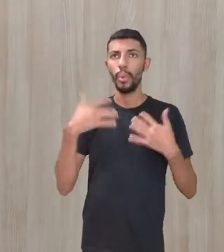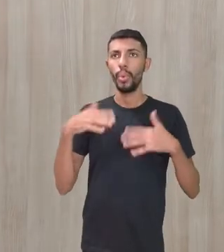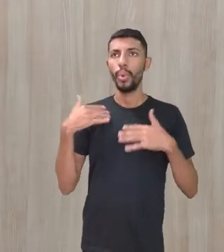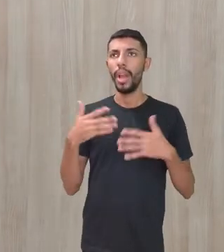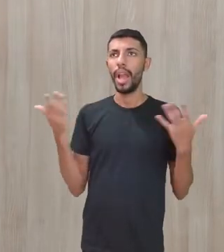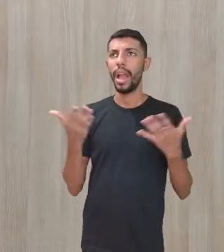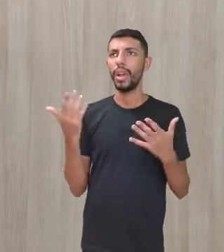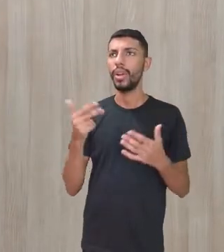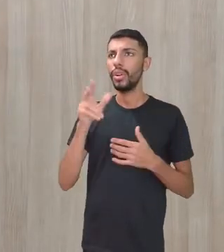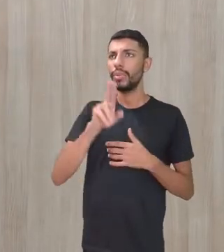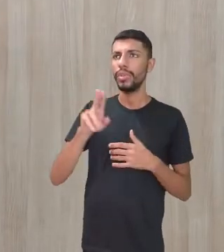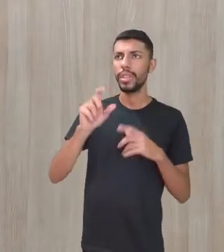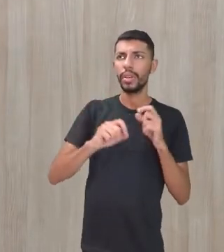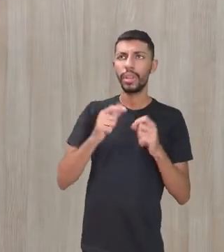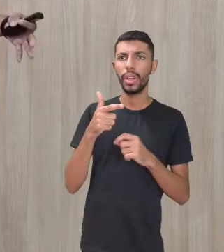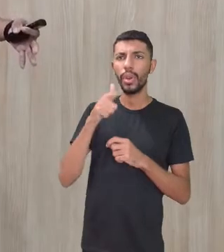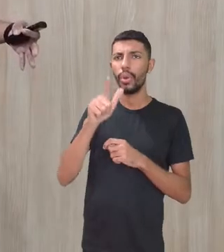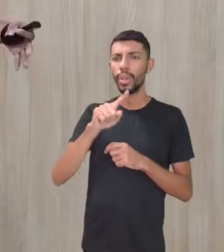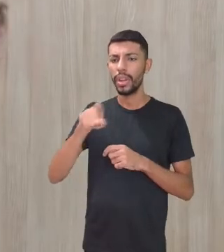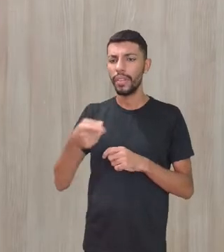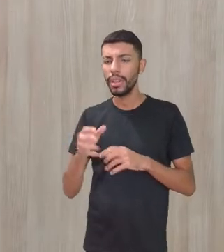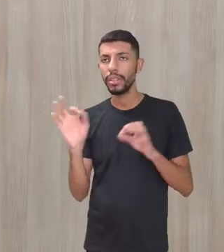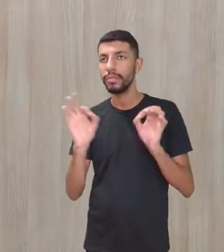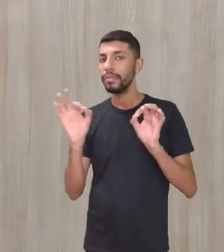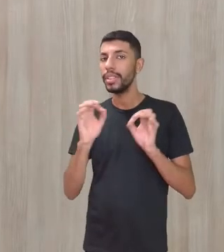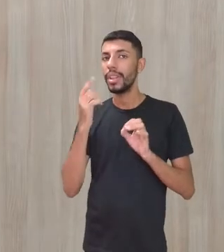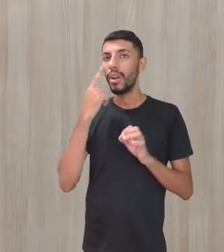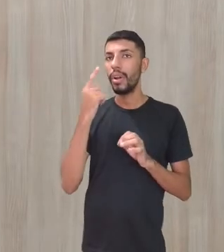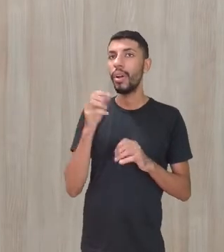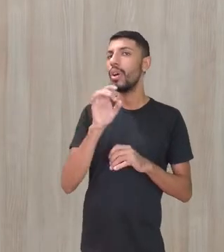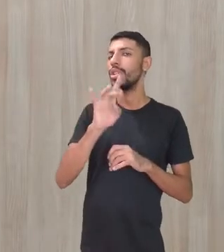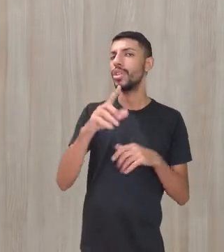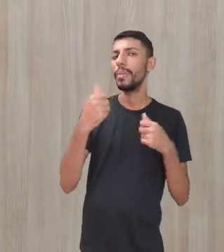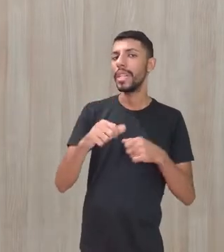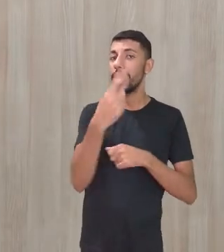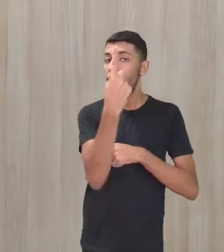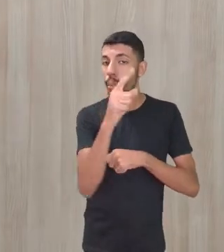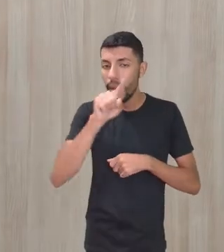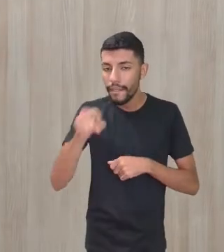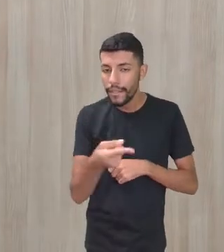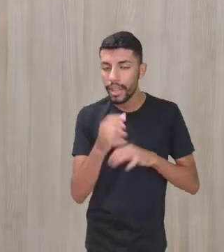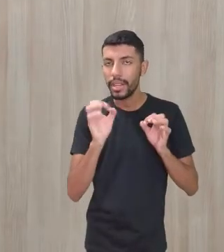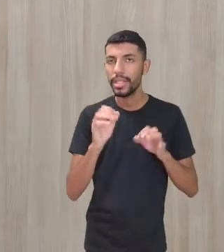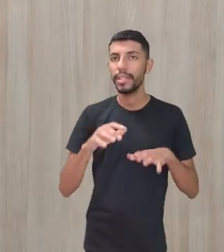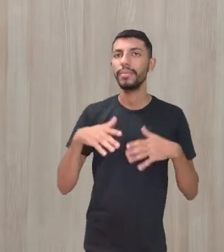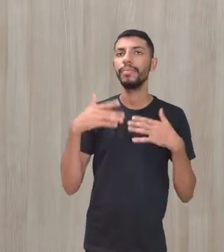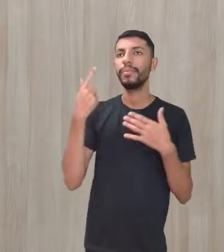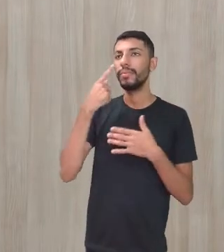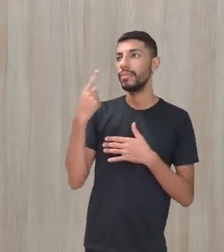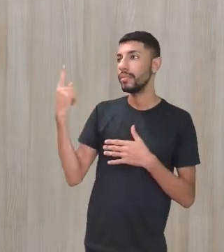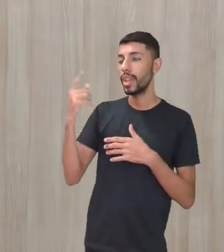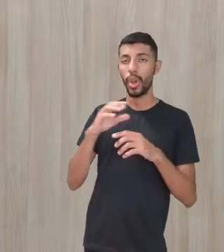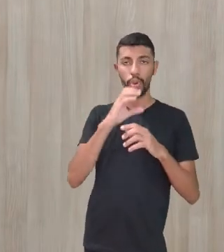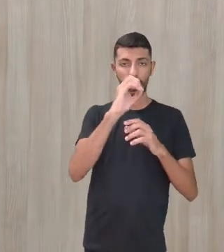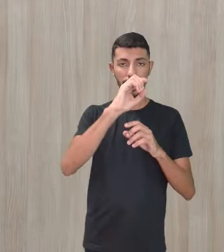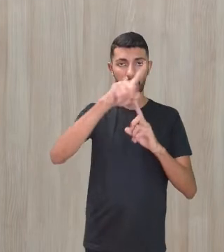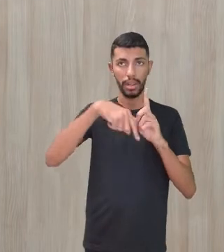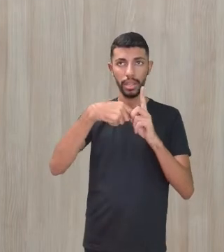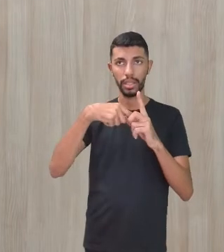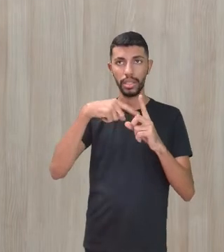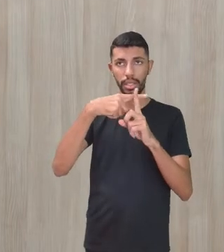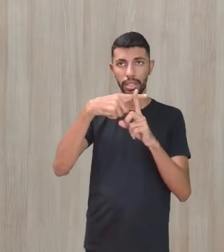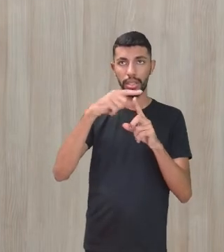outra vírgula aqui. Não, pessoal, você já colocou a vírgula, só uma, tá bom? E esse zero que a gente coloca aqui, ele está aqui, ó,